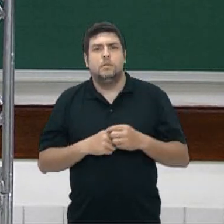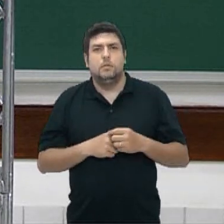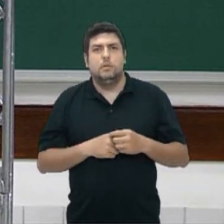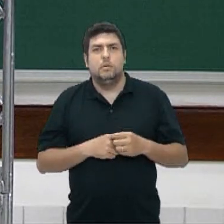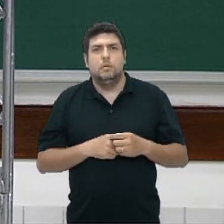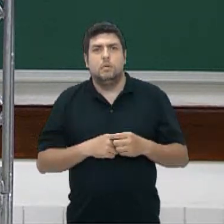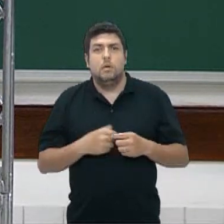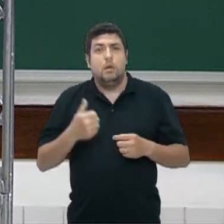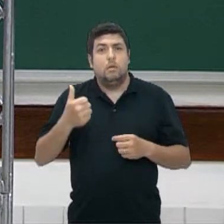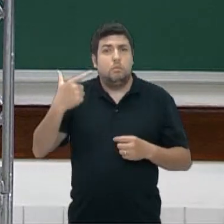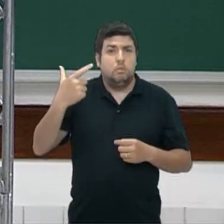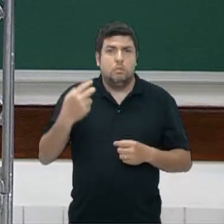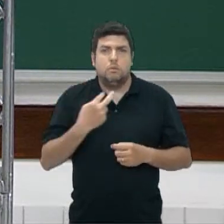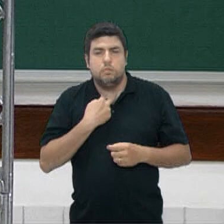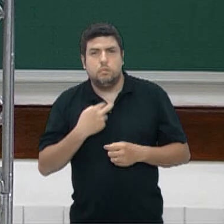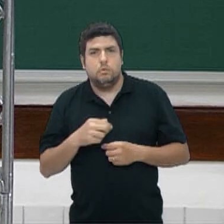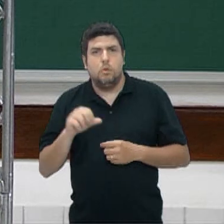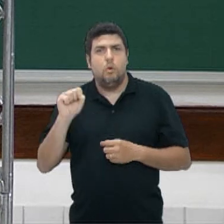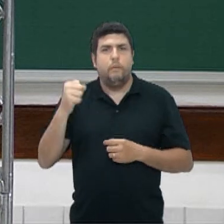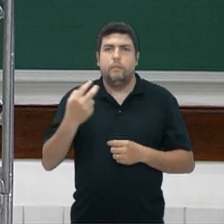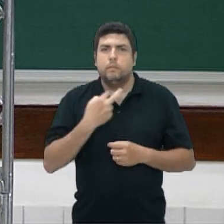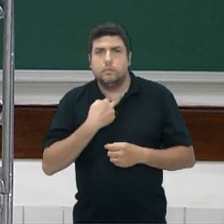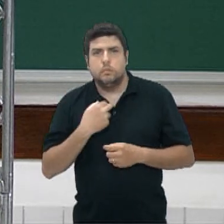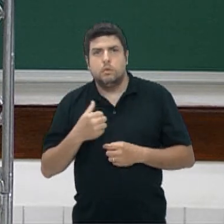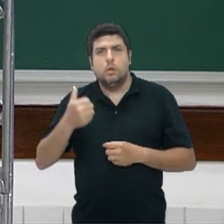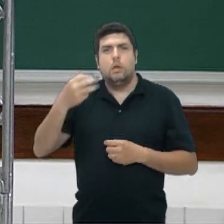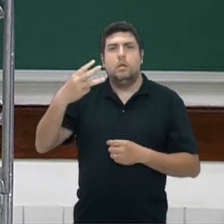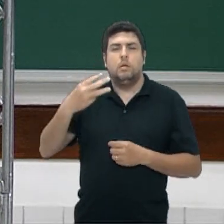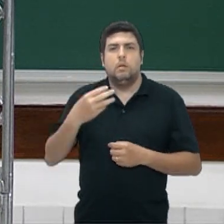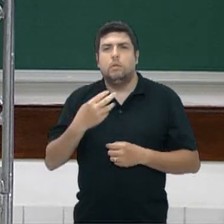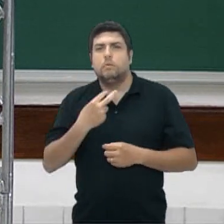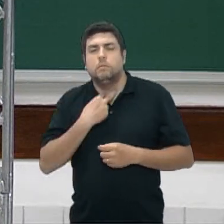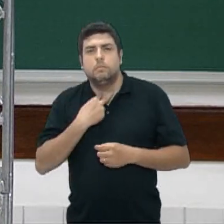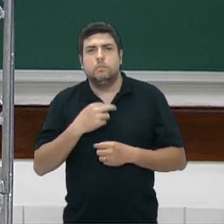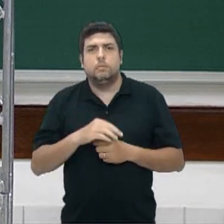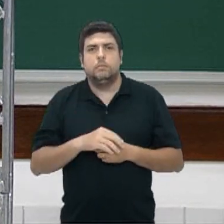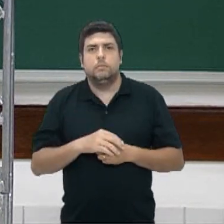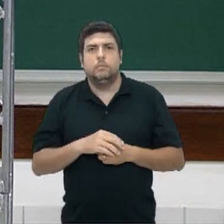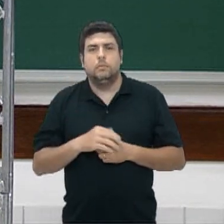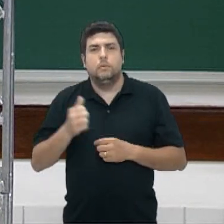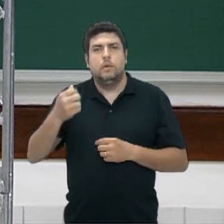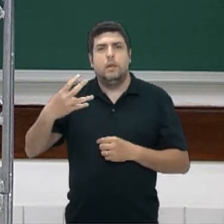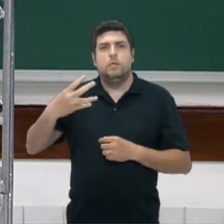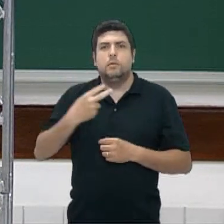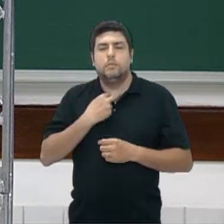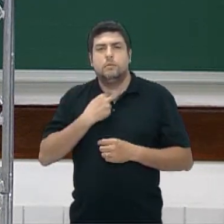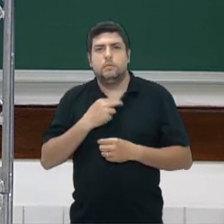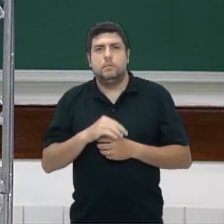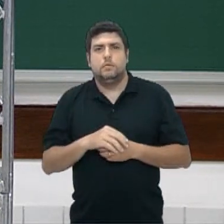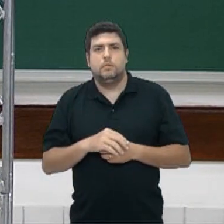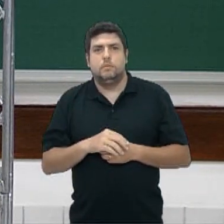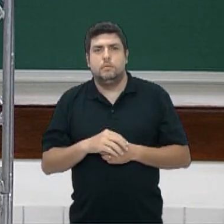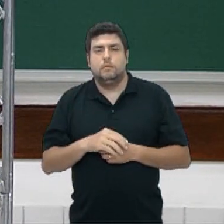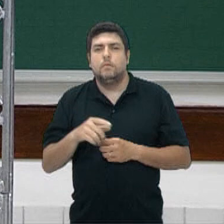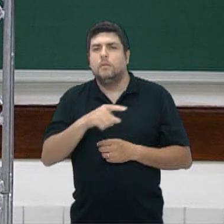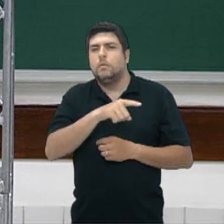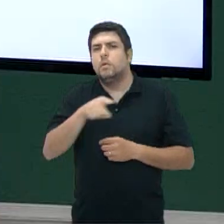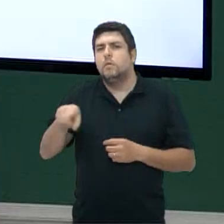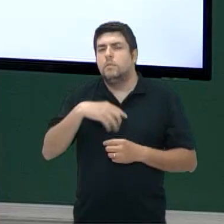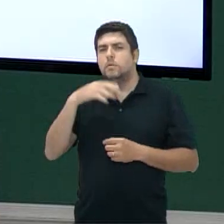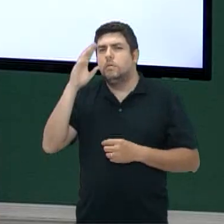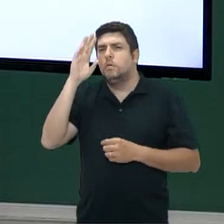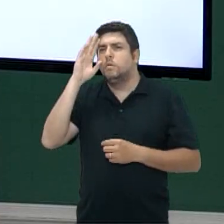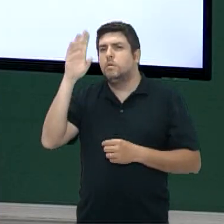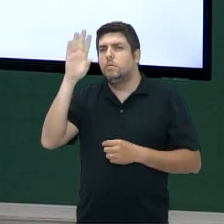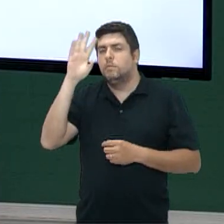ser 12, 8, 14 ou 5 e assim por diante? Primeira coisa, vocês têm que imaginar que aqui é uma